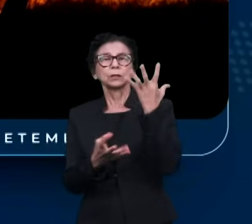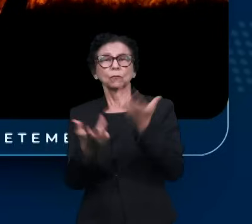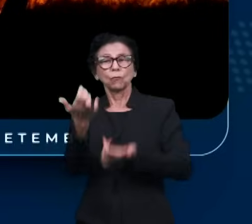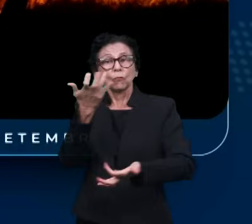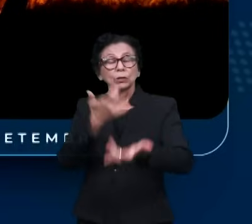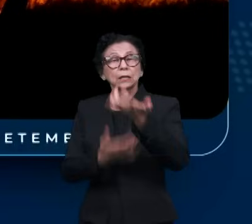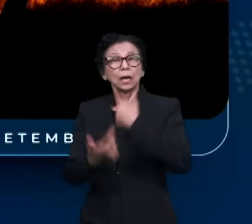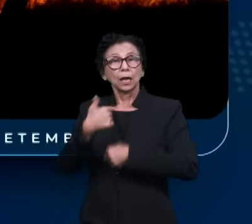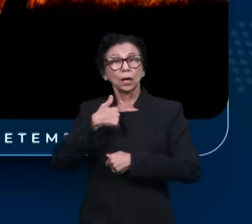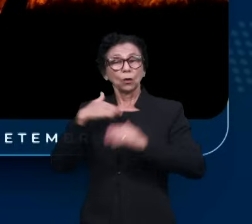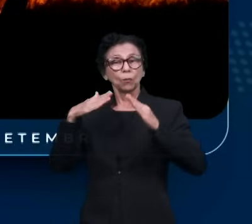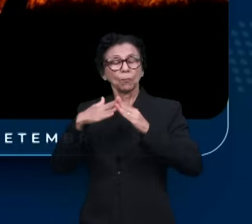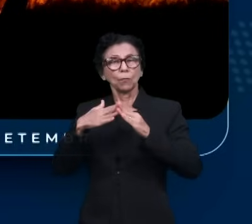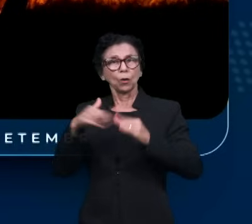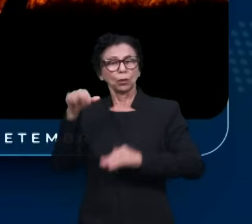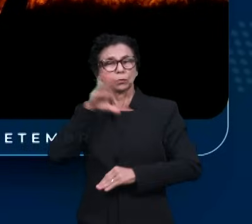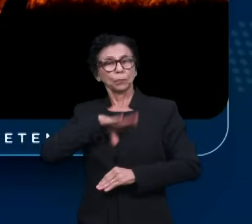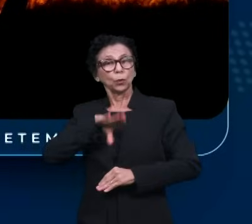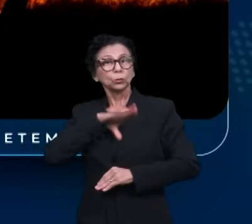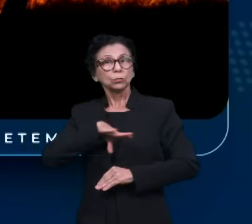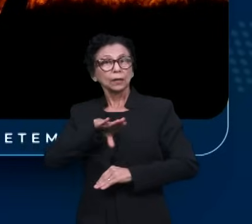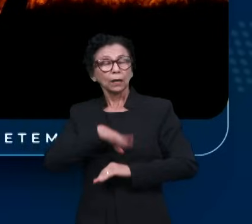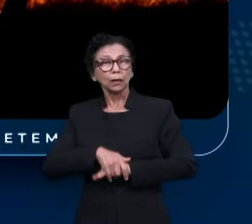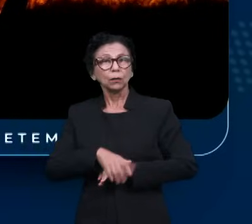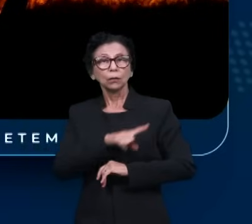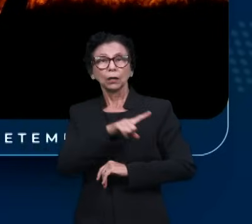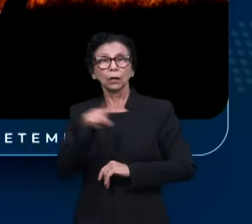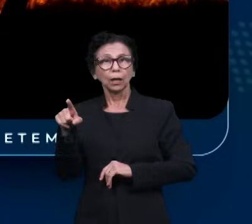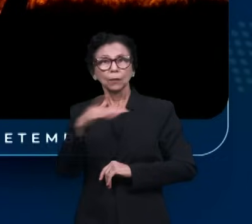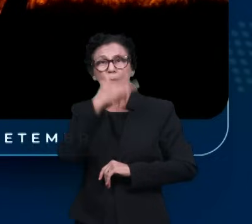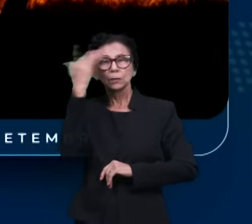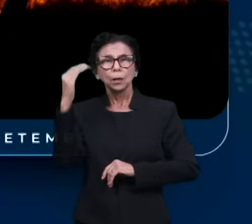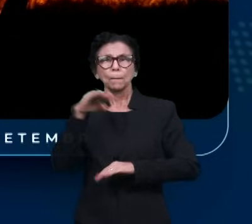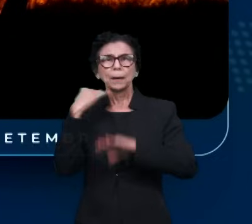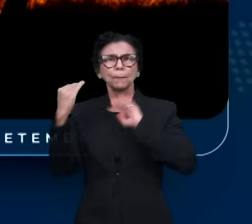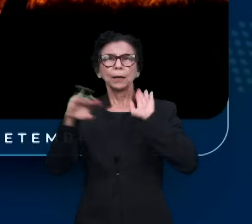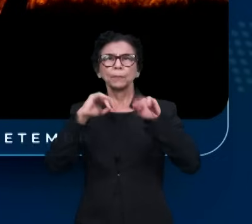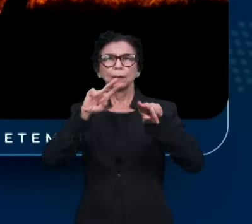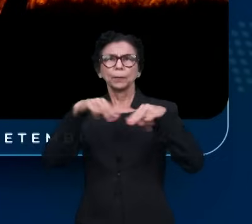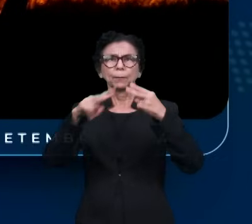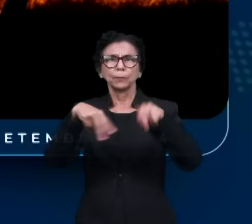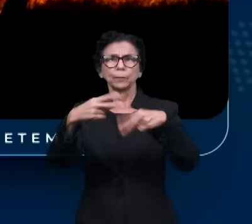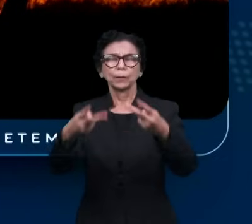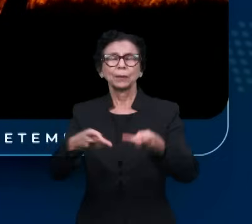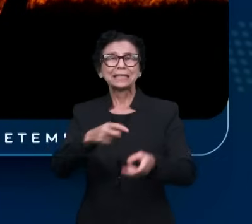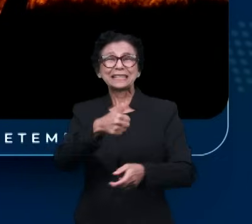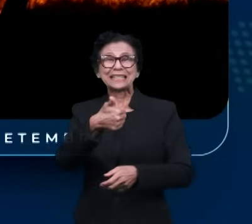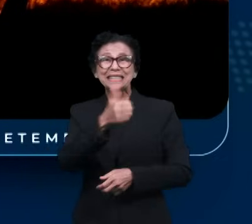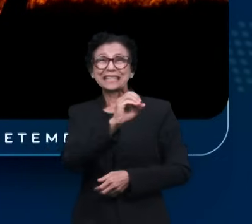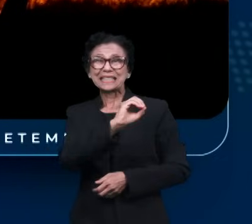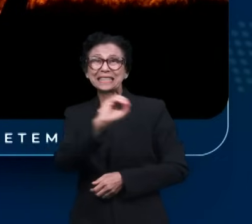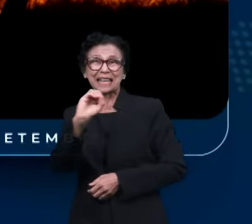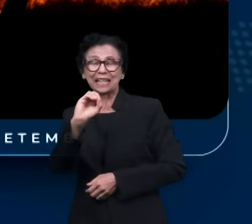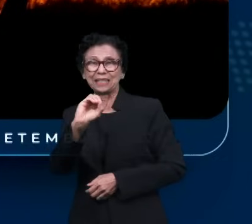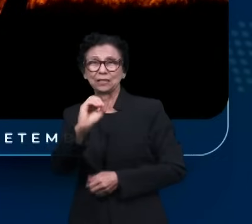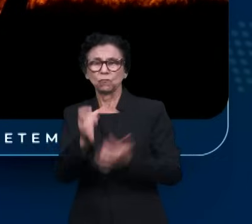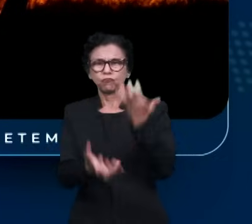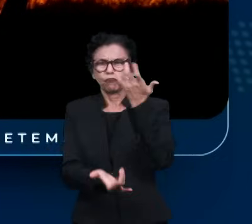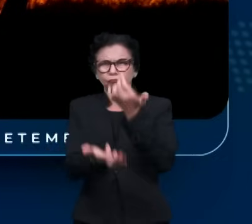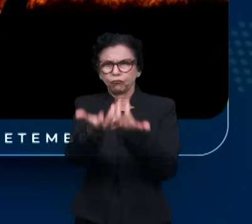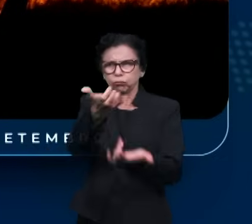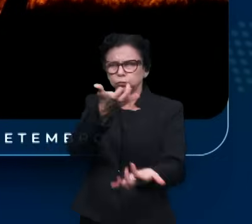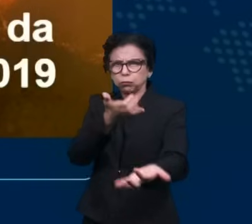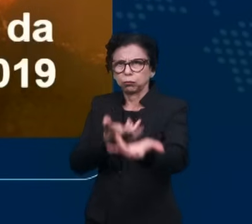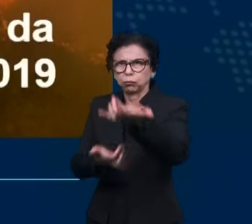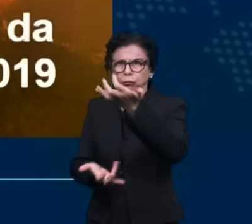no centro e no norte, com mortes. Com mais de 100 incêndios ativos, Portugal declara estado